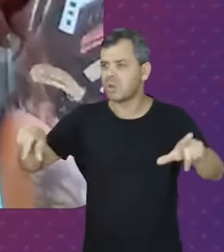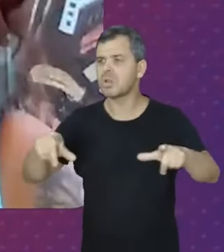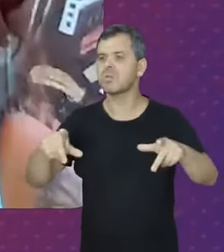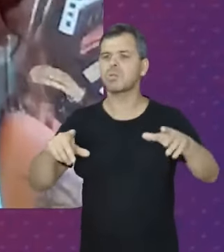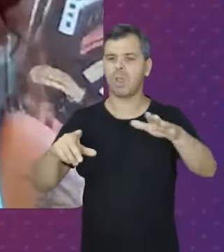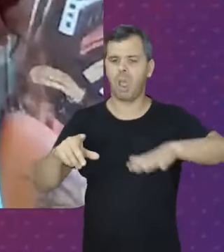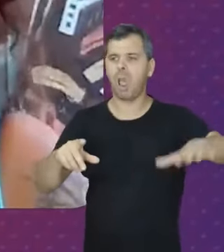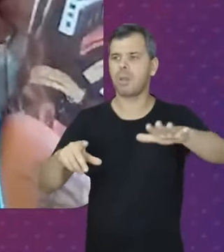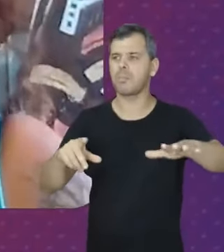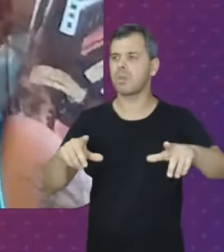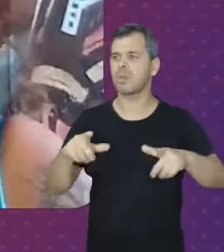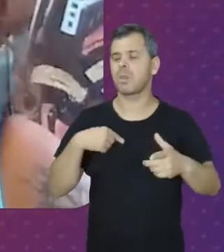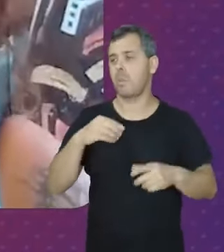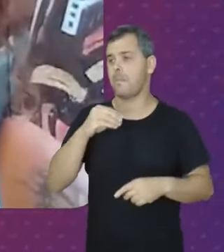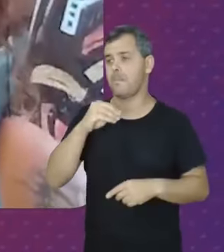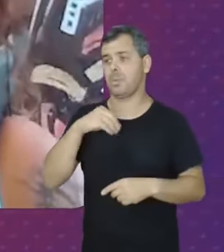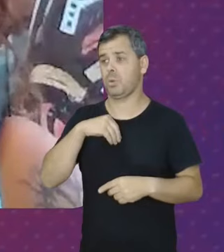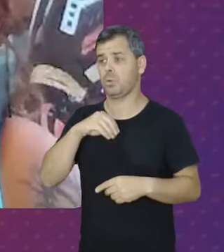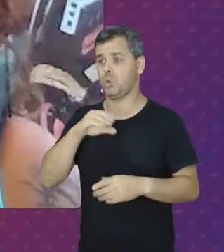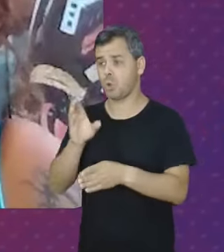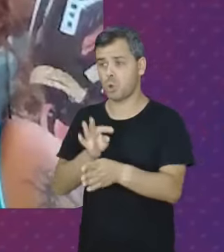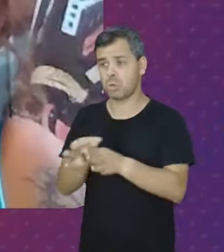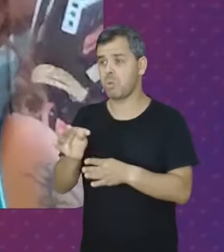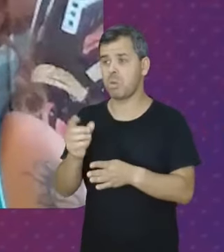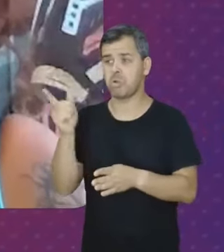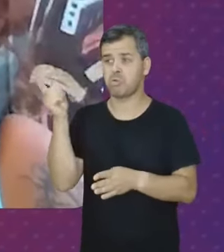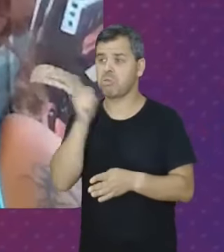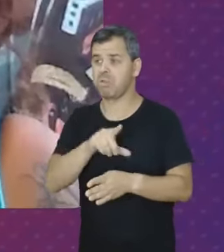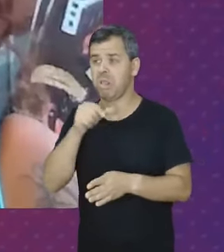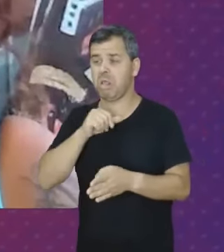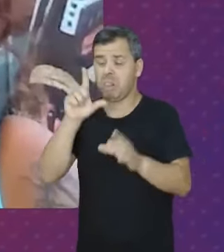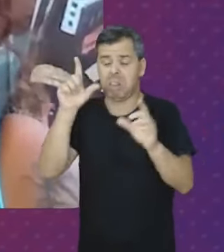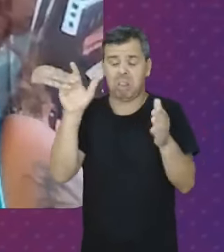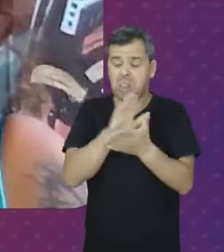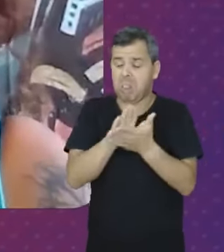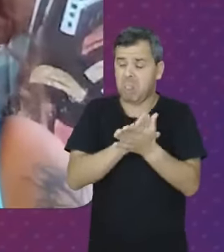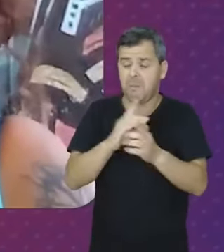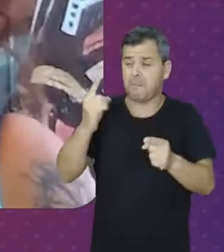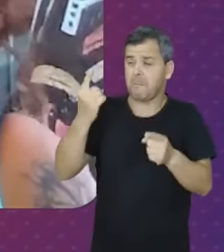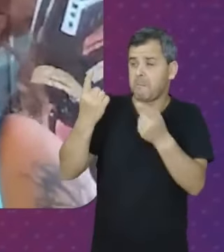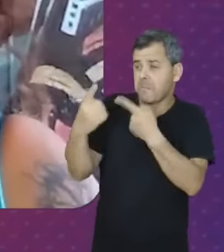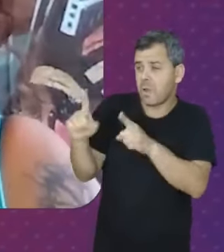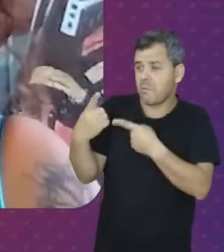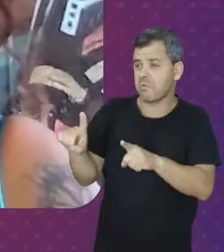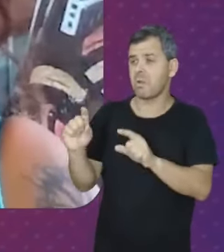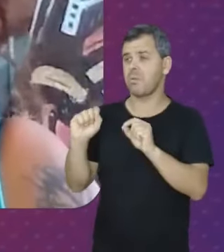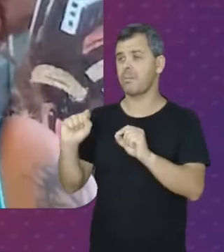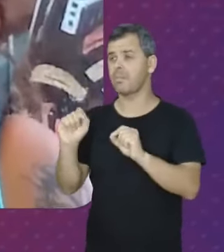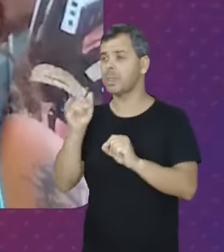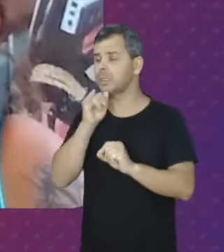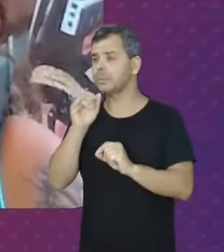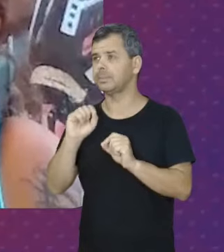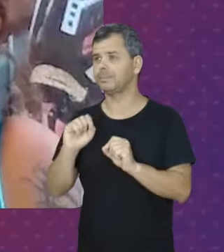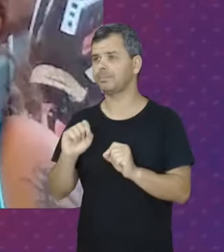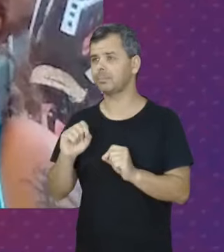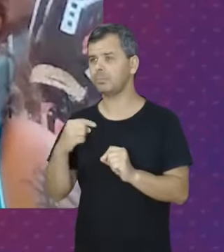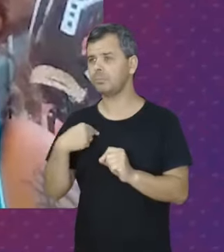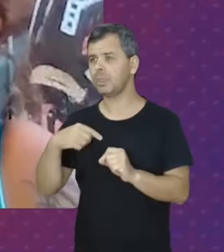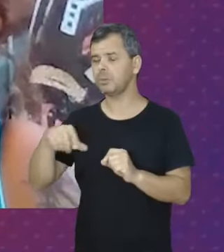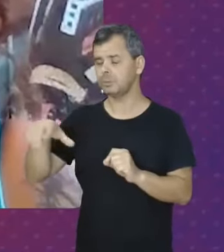que o conselheiro não ganha um salário mínimo. E isso tem provocado algumas coisas, né? Então, em